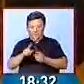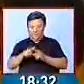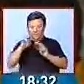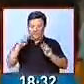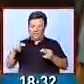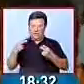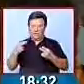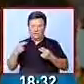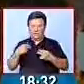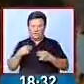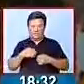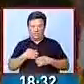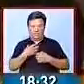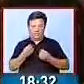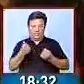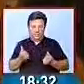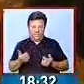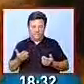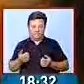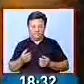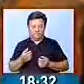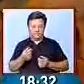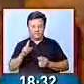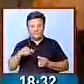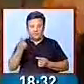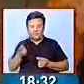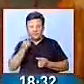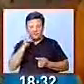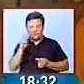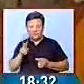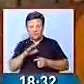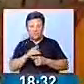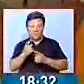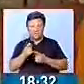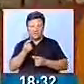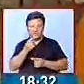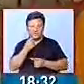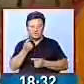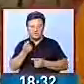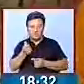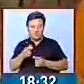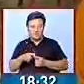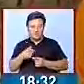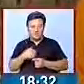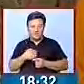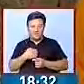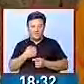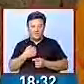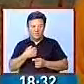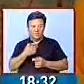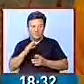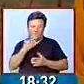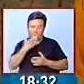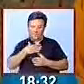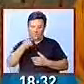reconhecido é muito bom. E outro aspecto é que, às vezes, ser um bocadinho defunto. Quando ser